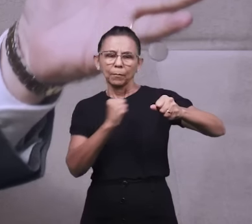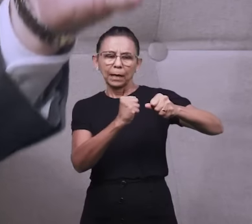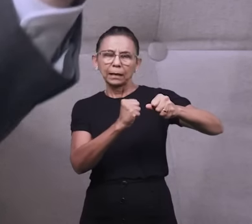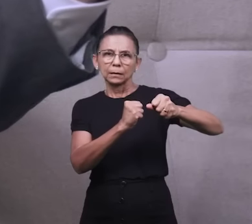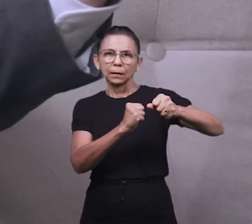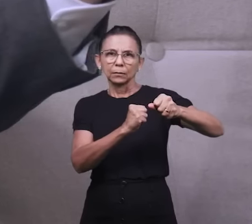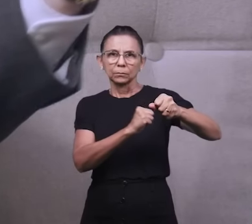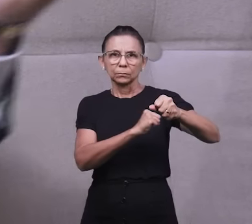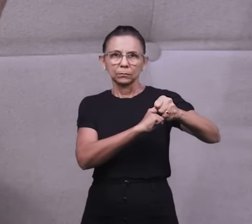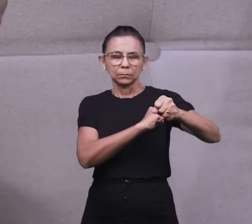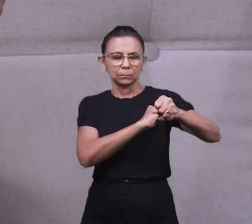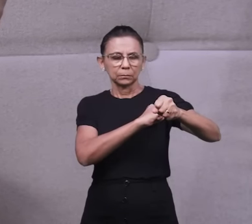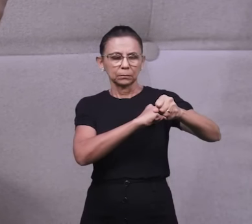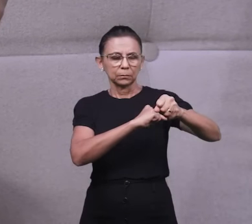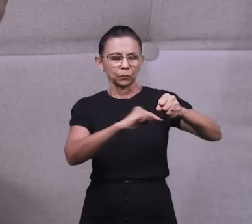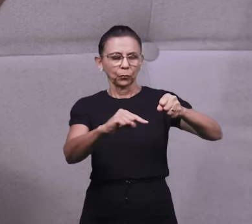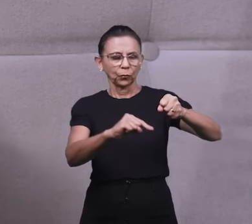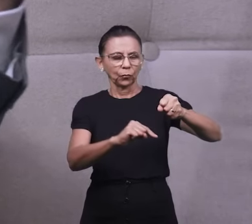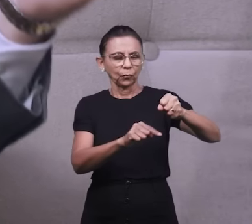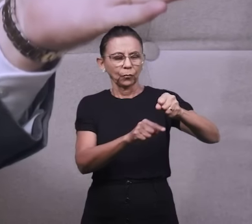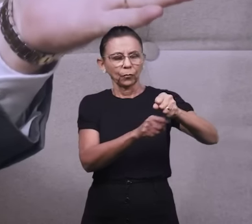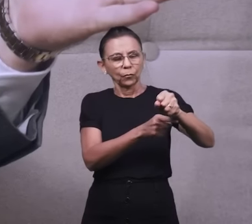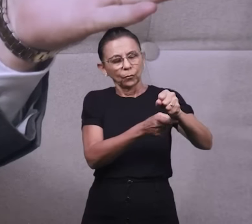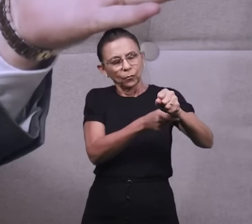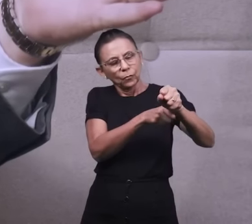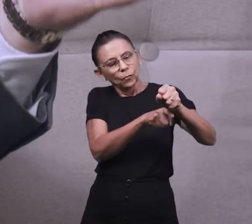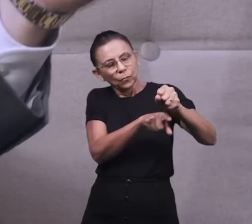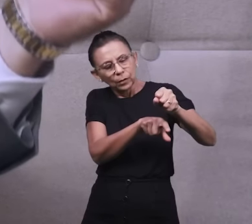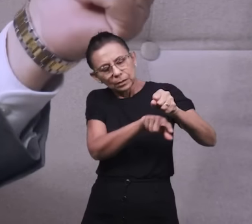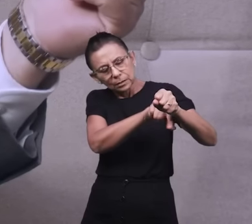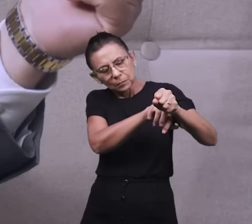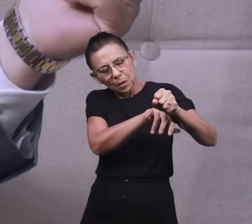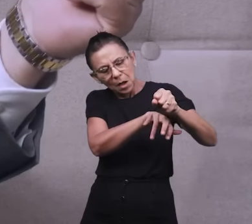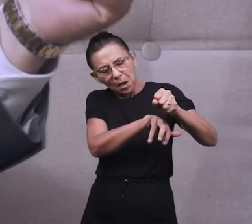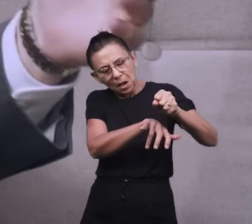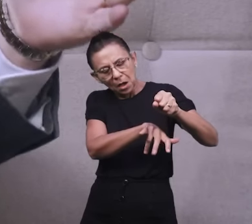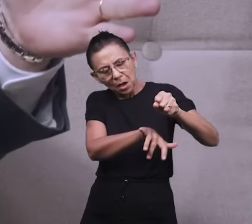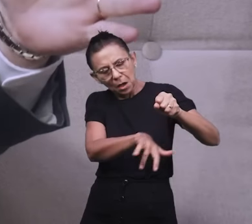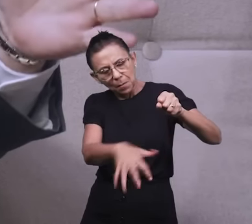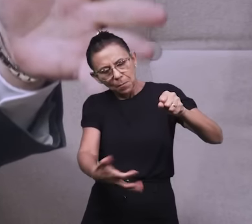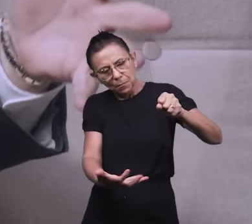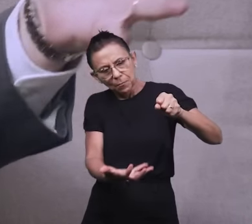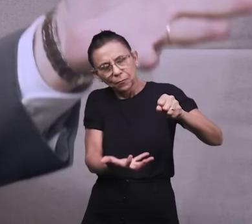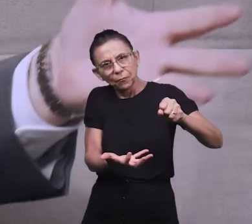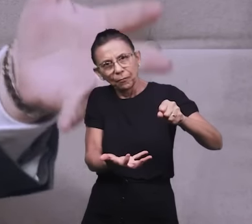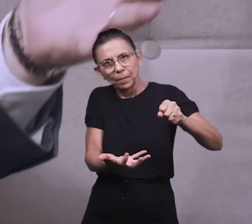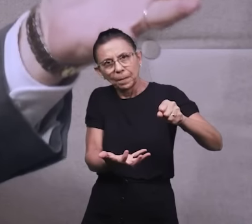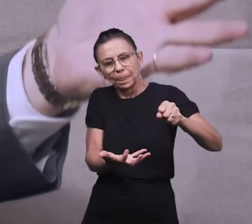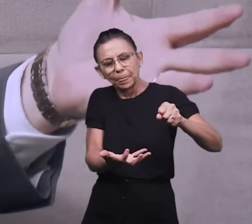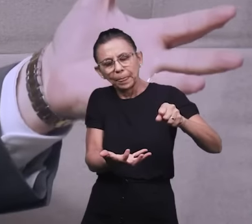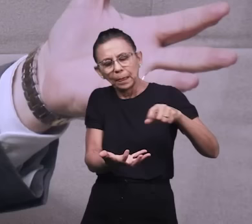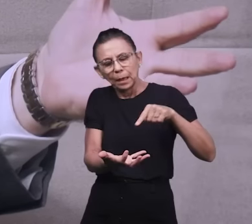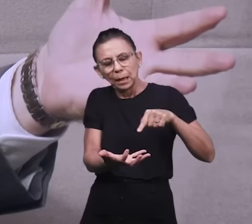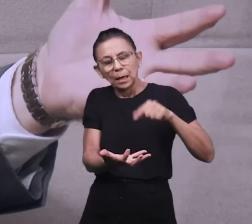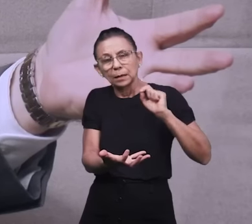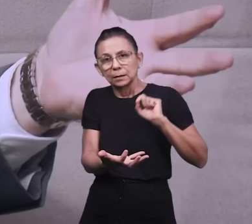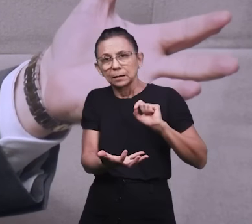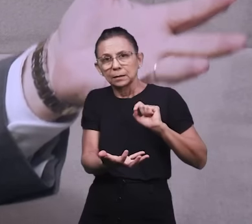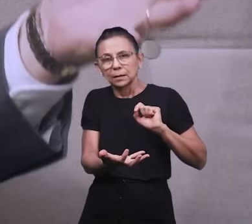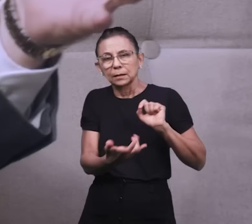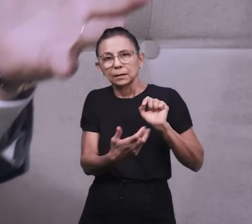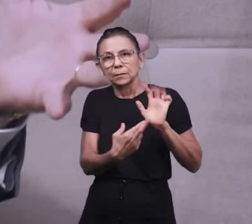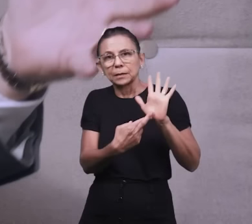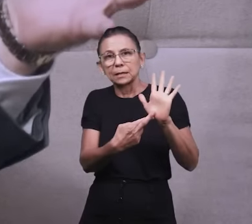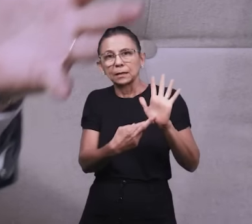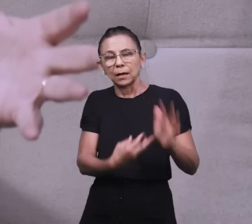era para preservar a vida porque diz a bíblia que no Egito todas as casas havia choro havia Pronto né